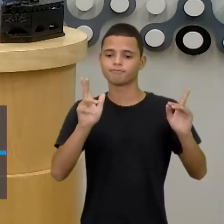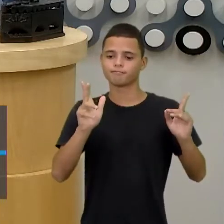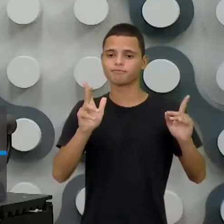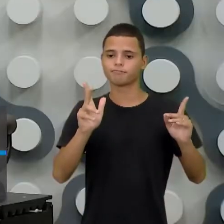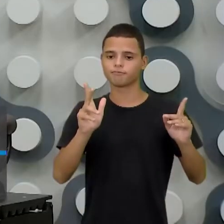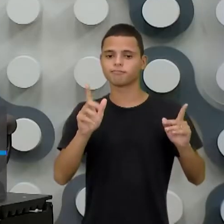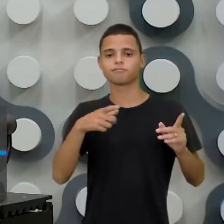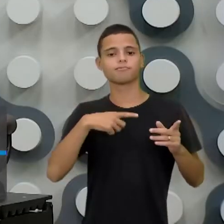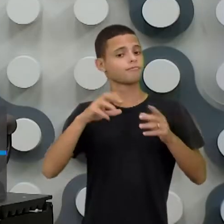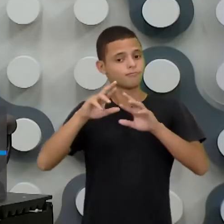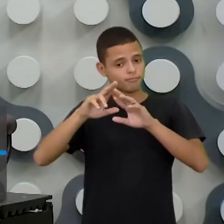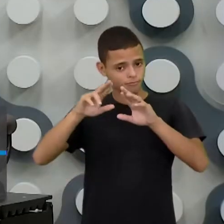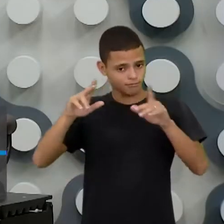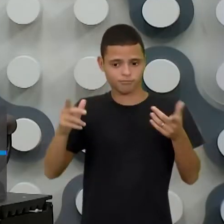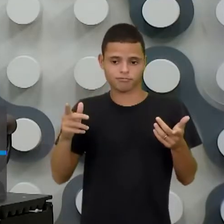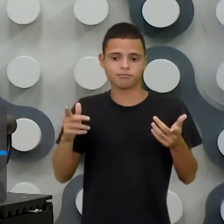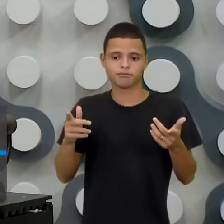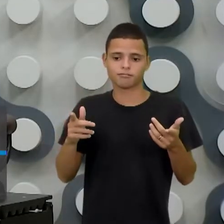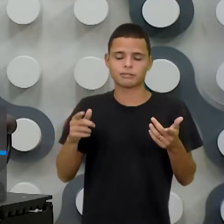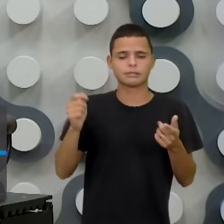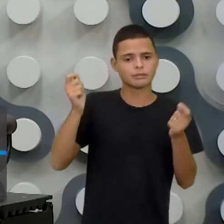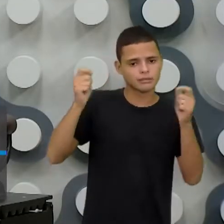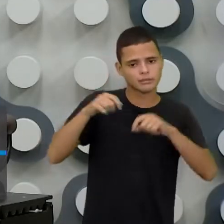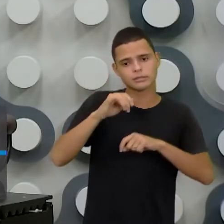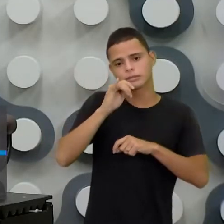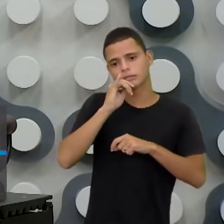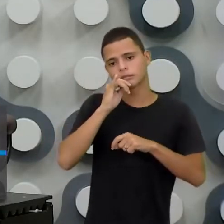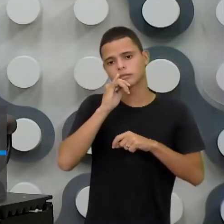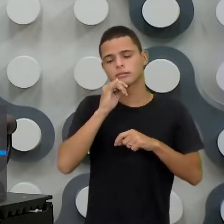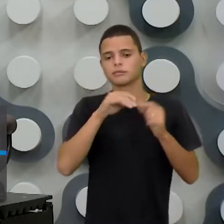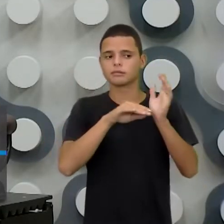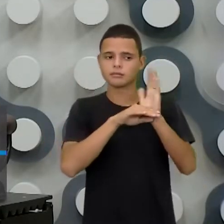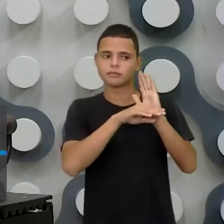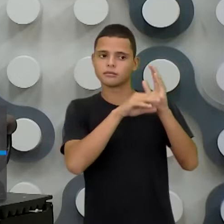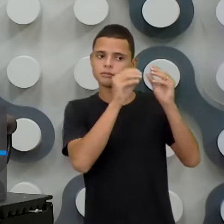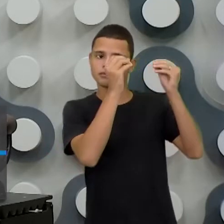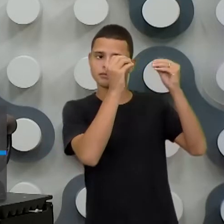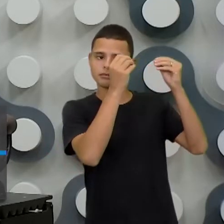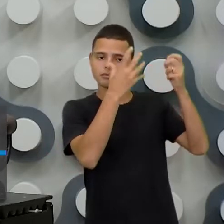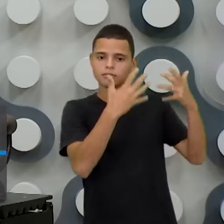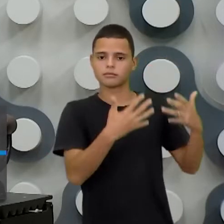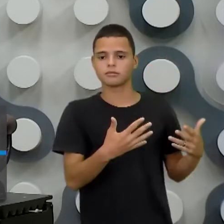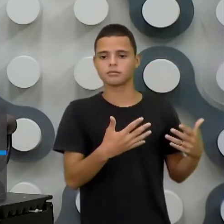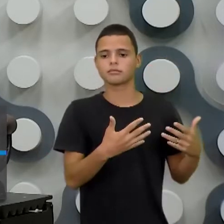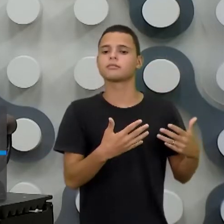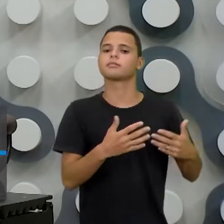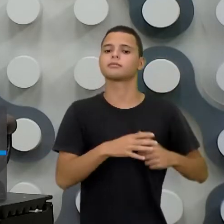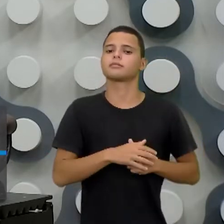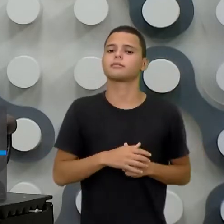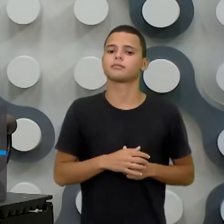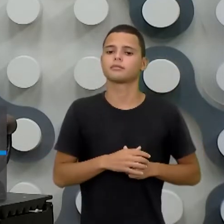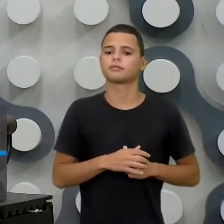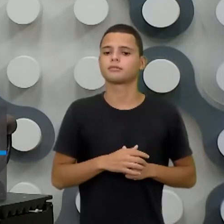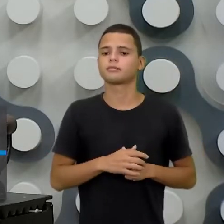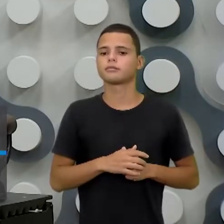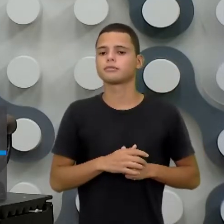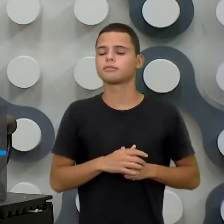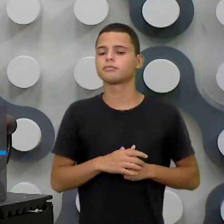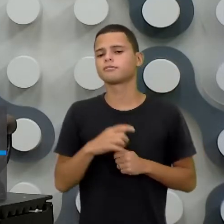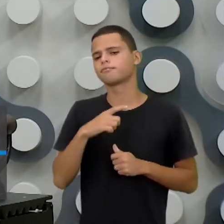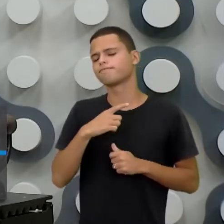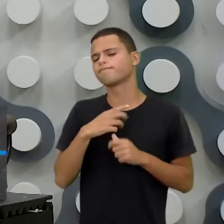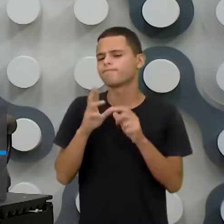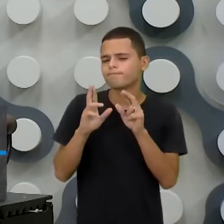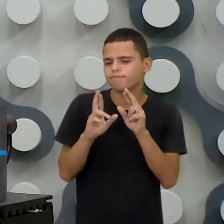temos aí vários vídeos que a gente poderia colocar aqui para vocês, que eles mostram mesmo, e ali da região do Bexiga mesmo. Tem uma sutil